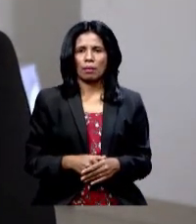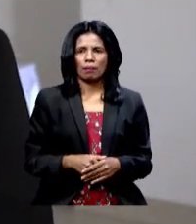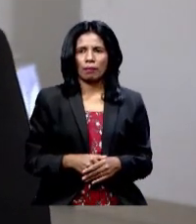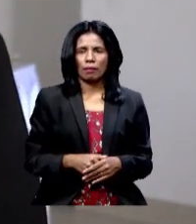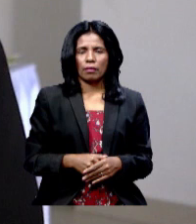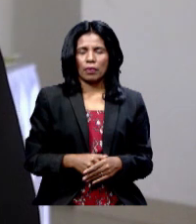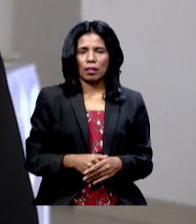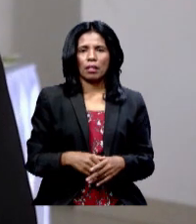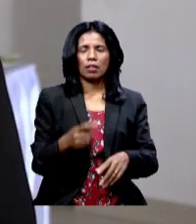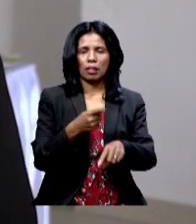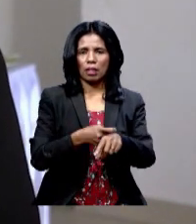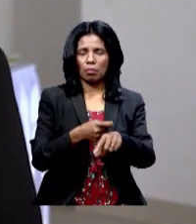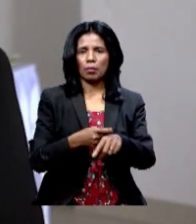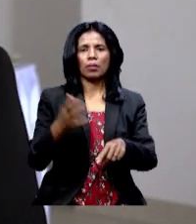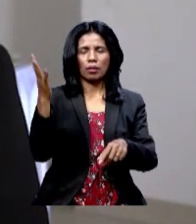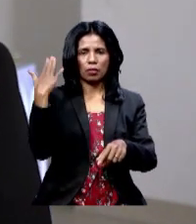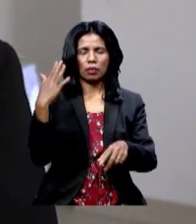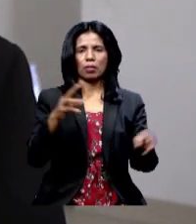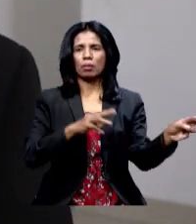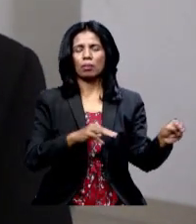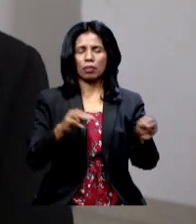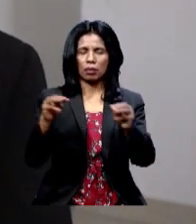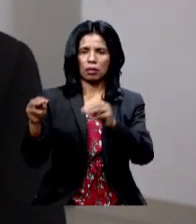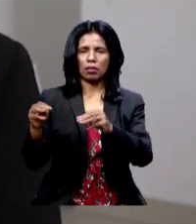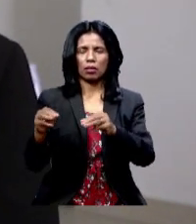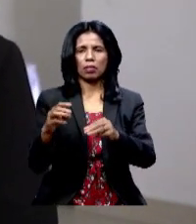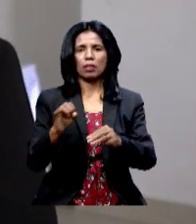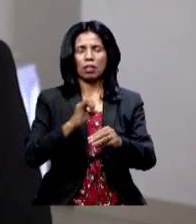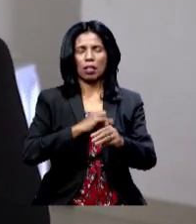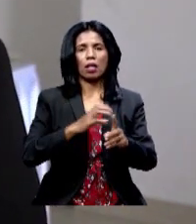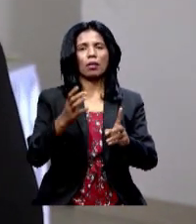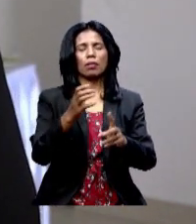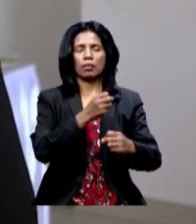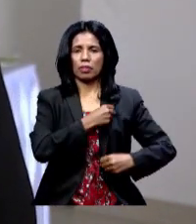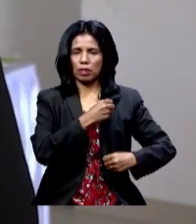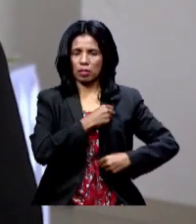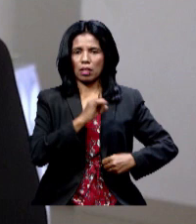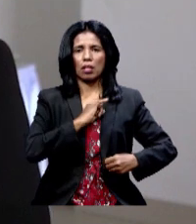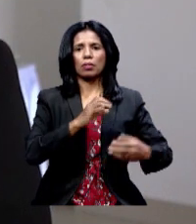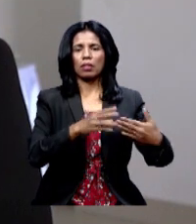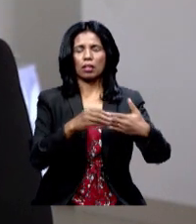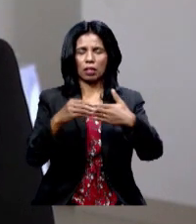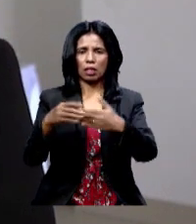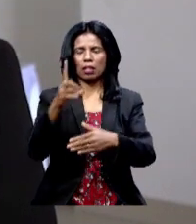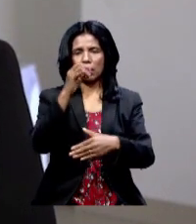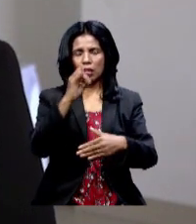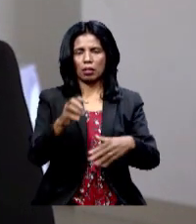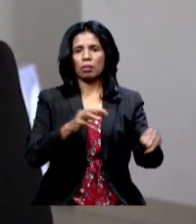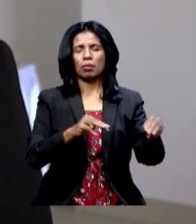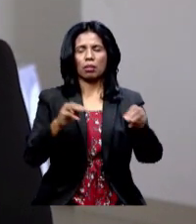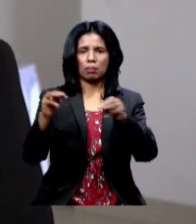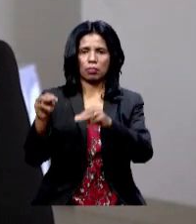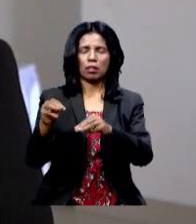E então, em momento, né? Muda, e a força se não é haukária dele, muda o se força de defesa do povo